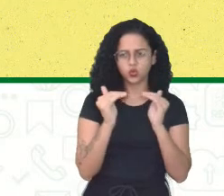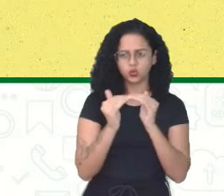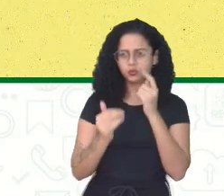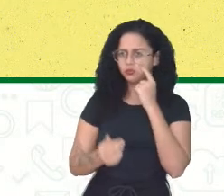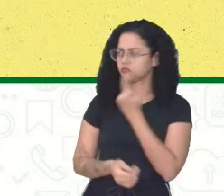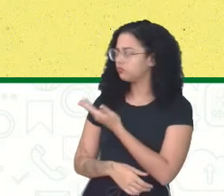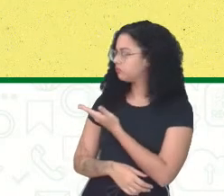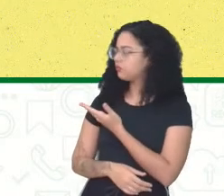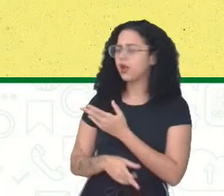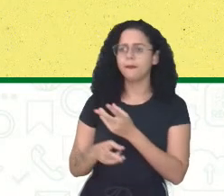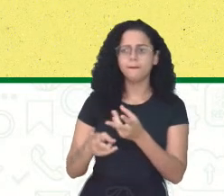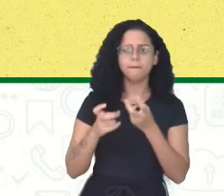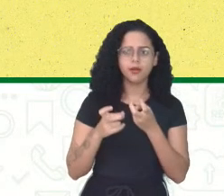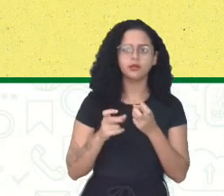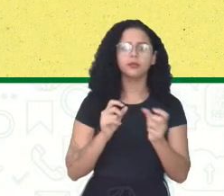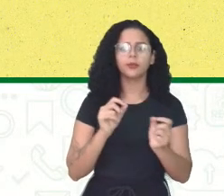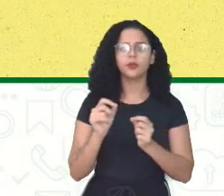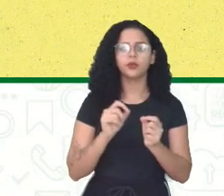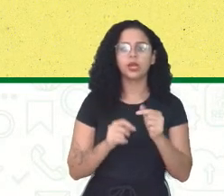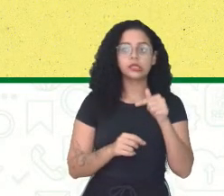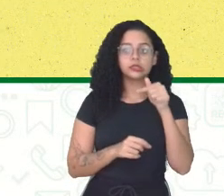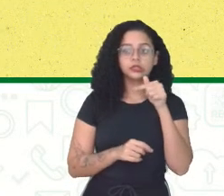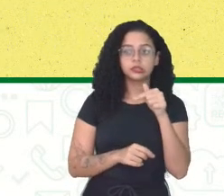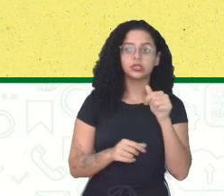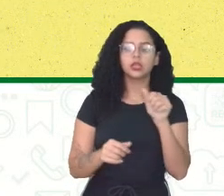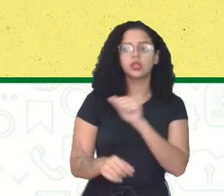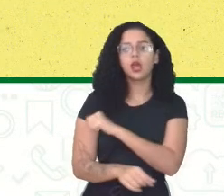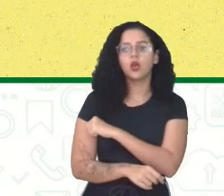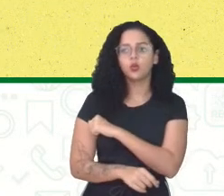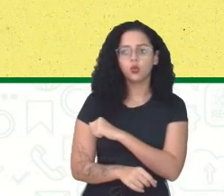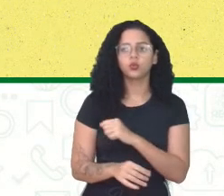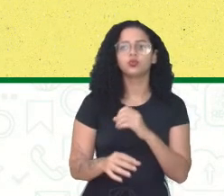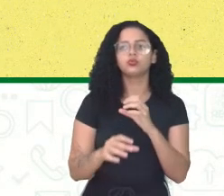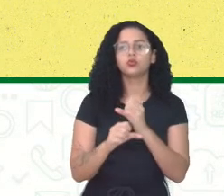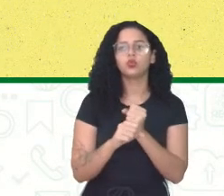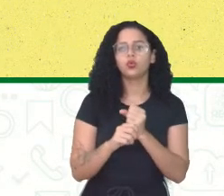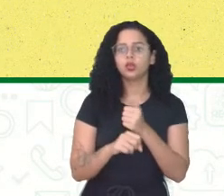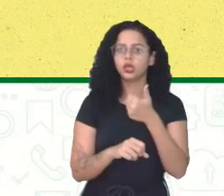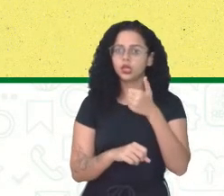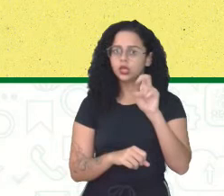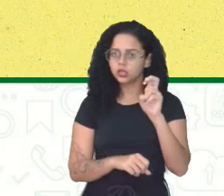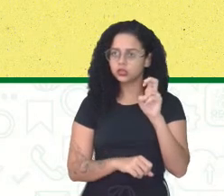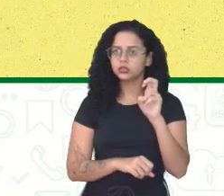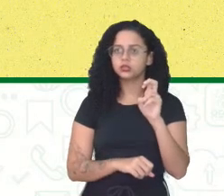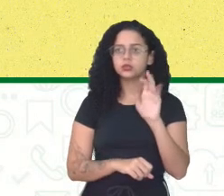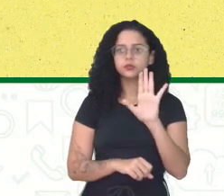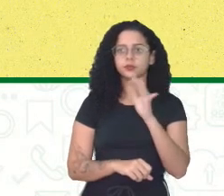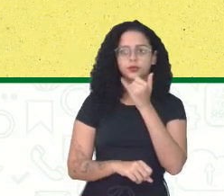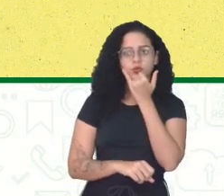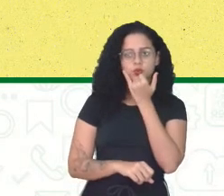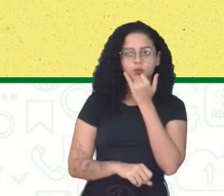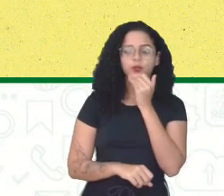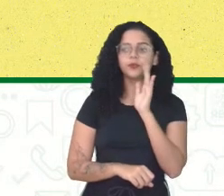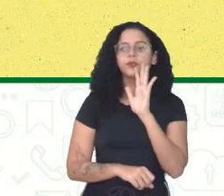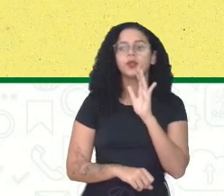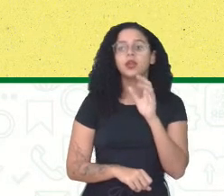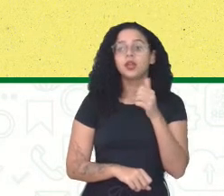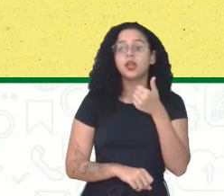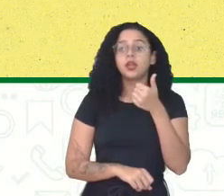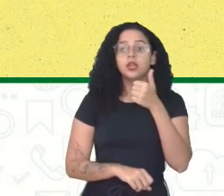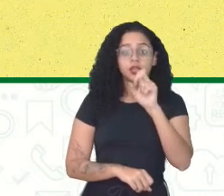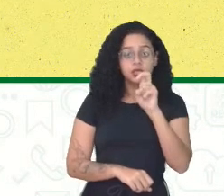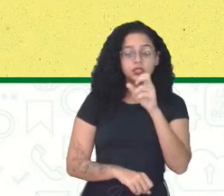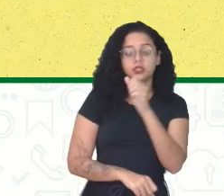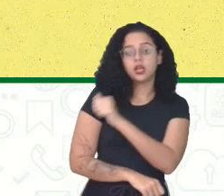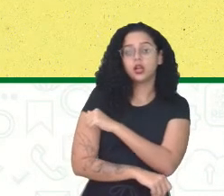vai perceber também que 7 alunos tiraram 15, né? Aliás, 15 alunos tiraram